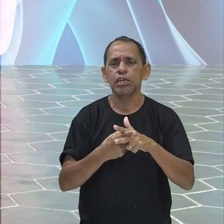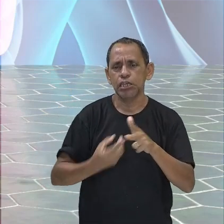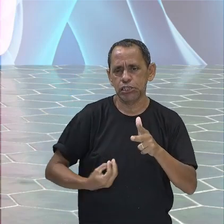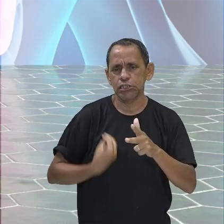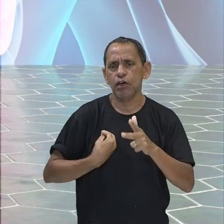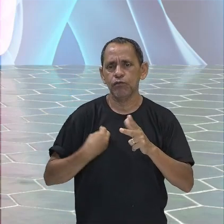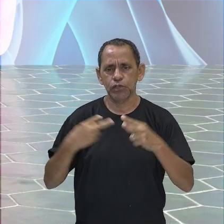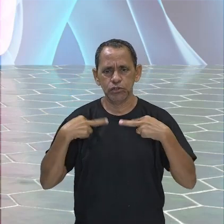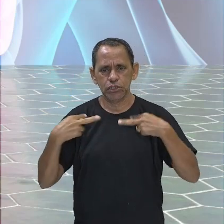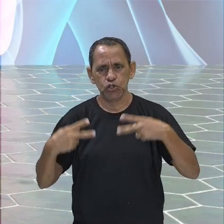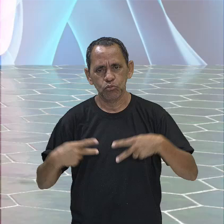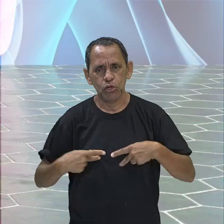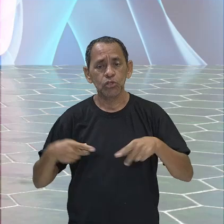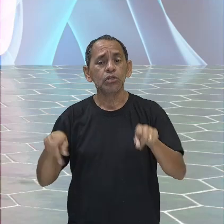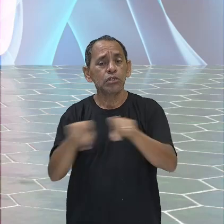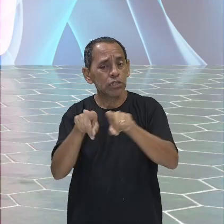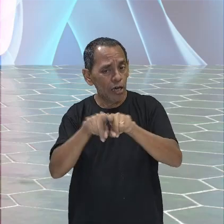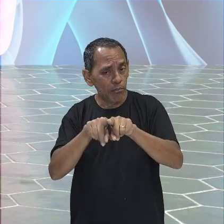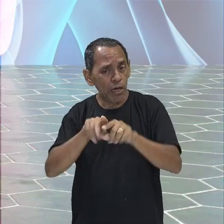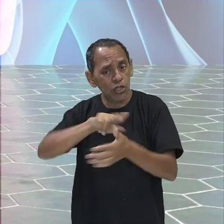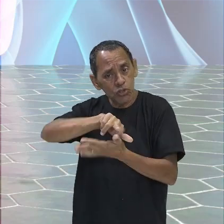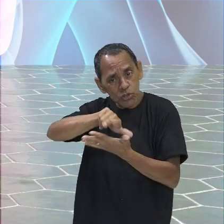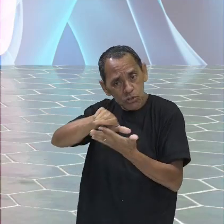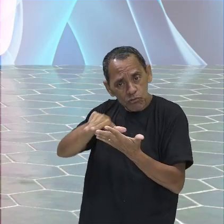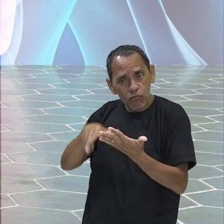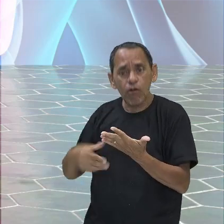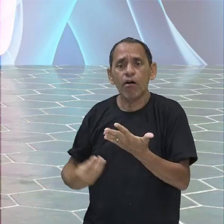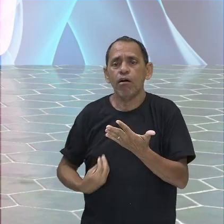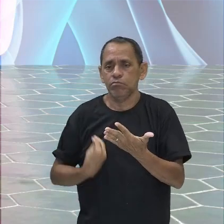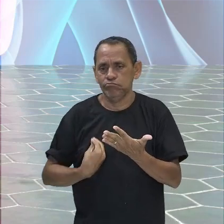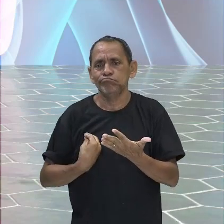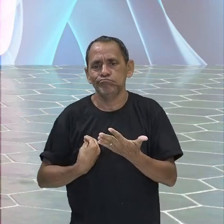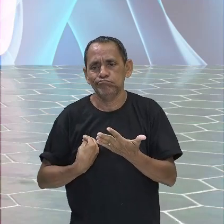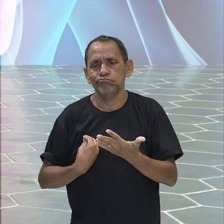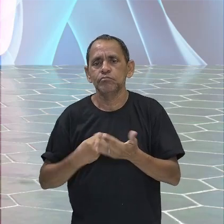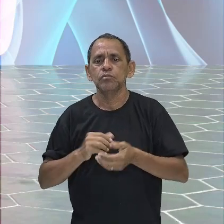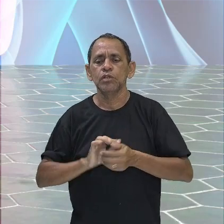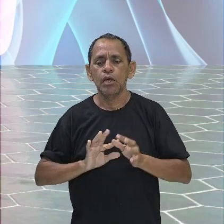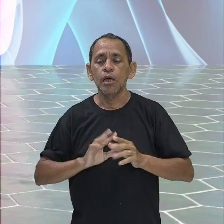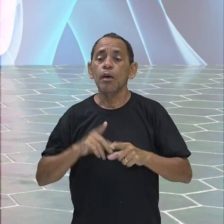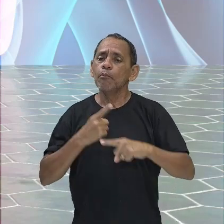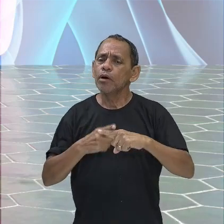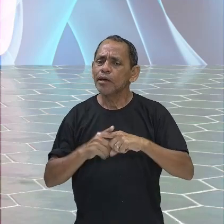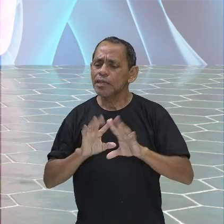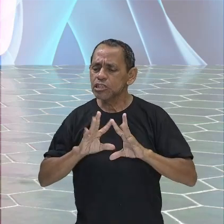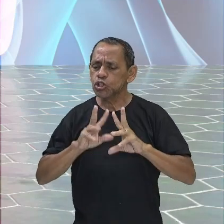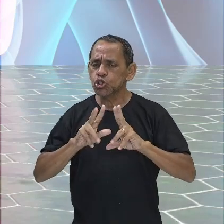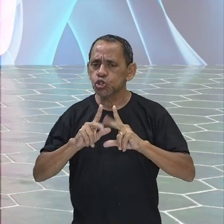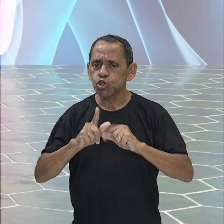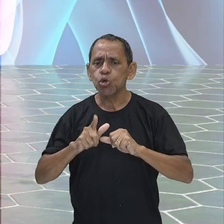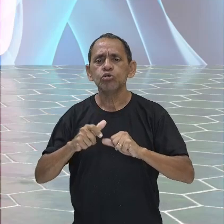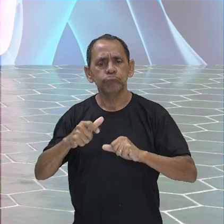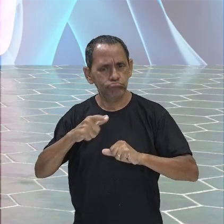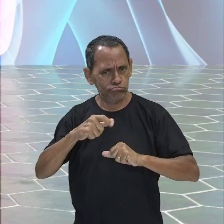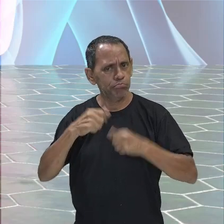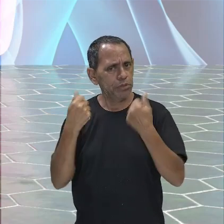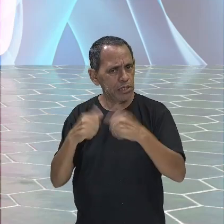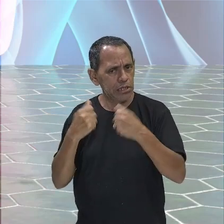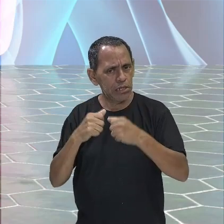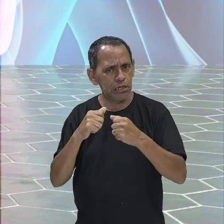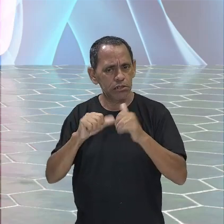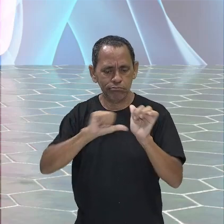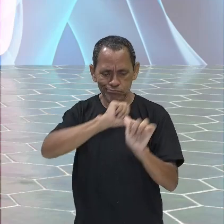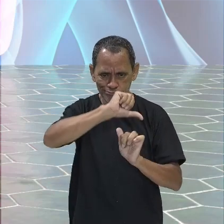nossa, seres humanos, e também dos seres vivos, porque todos eles têm trocas,